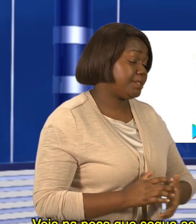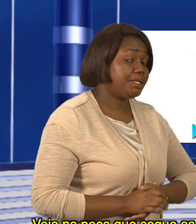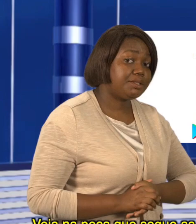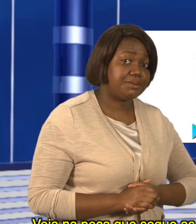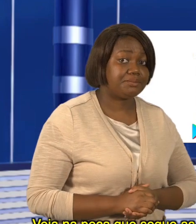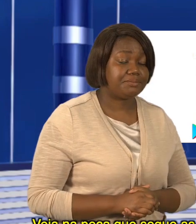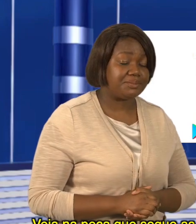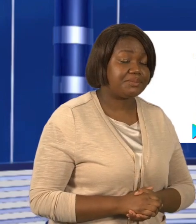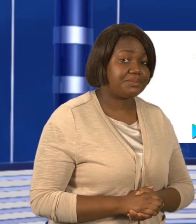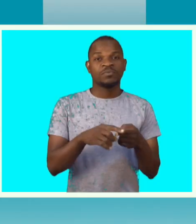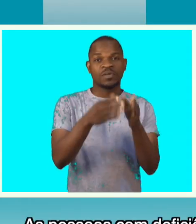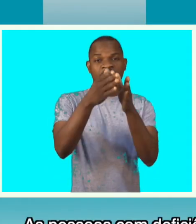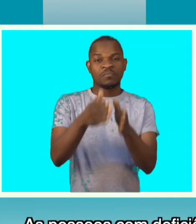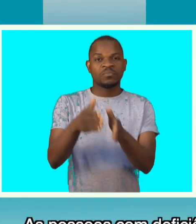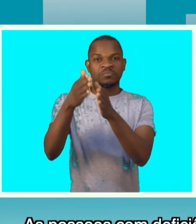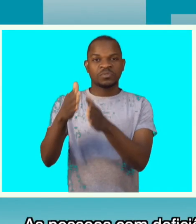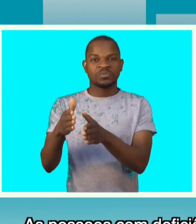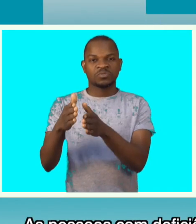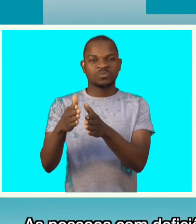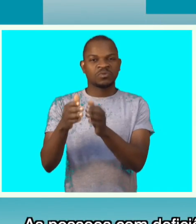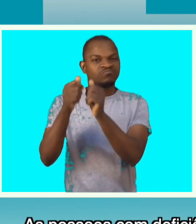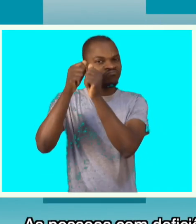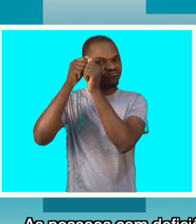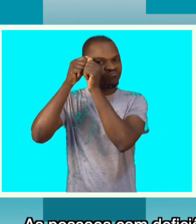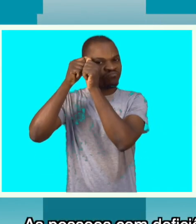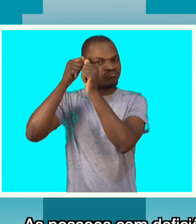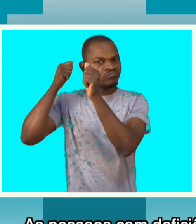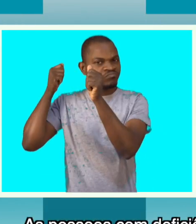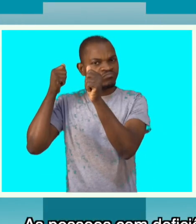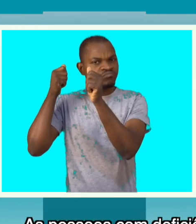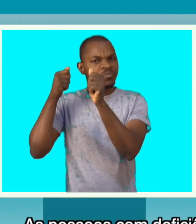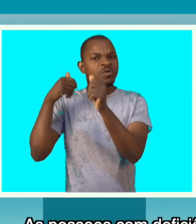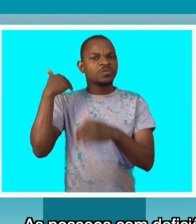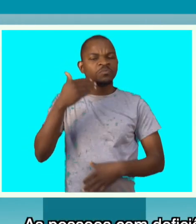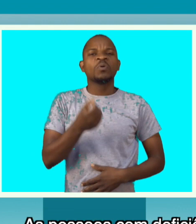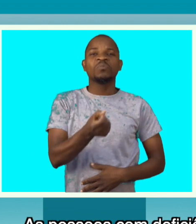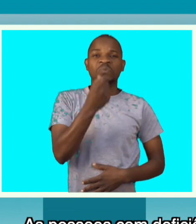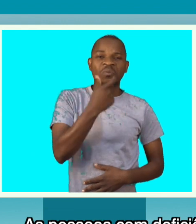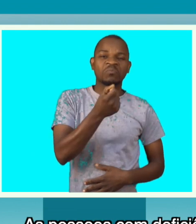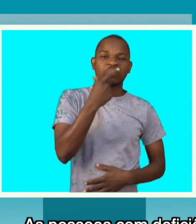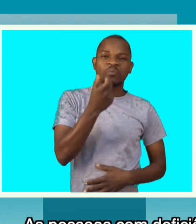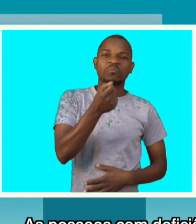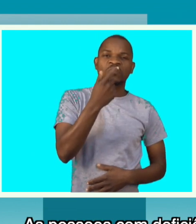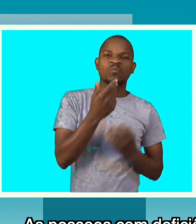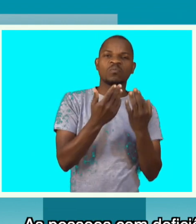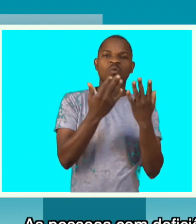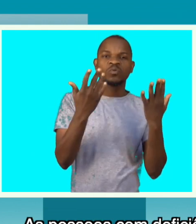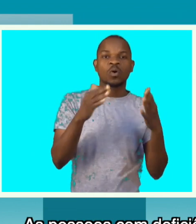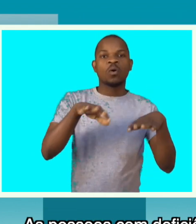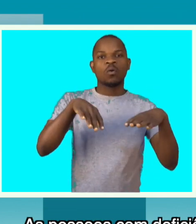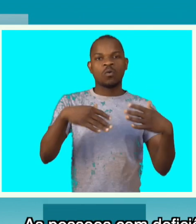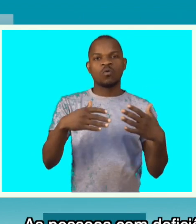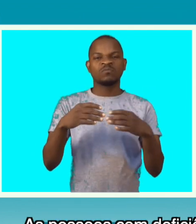cuidados de saúde. As pessoas com deficiência psicosocial serem sujeitas a medicamentos excessivos